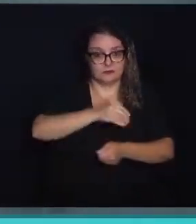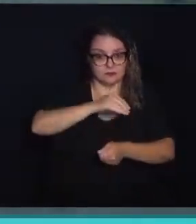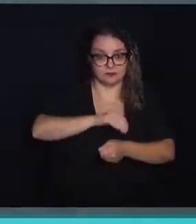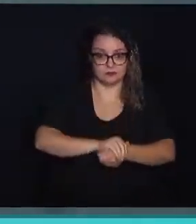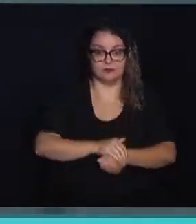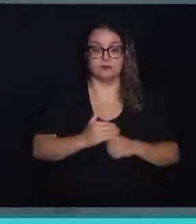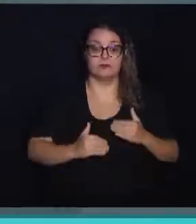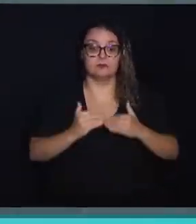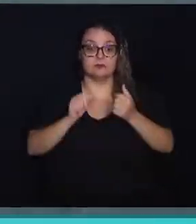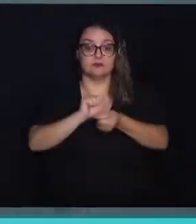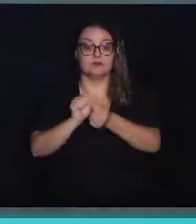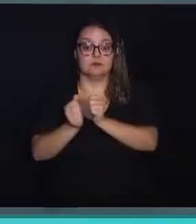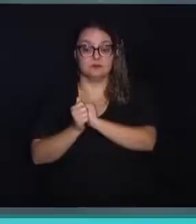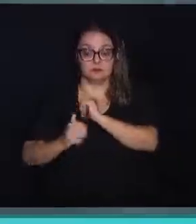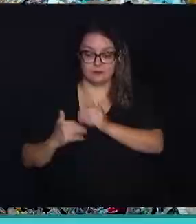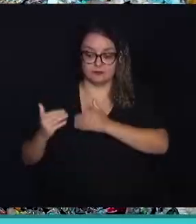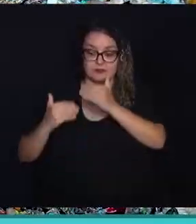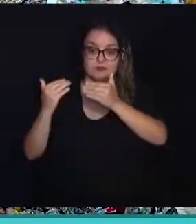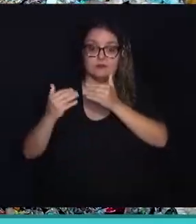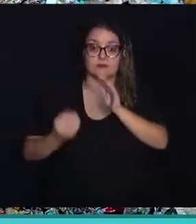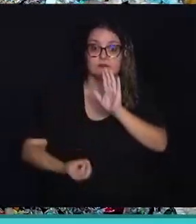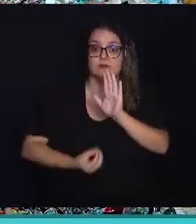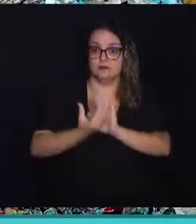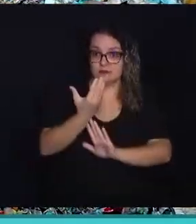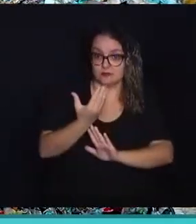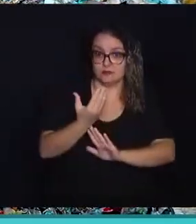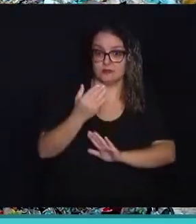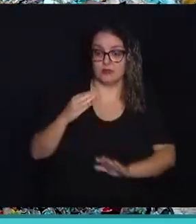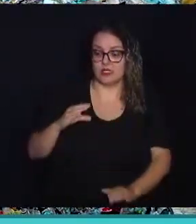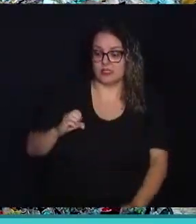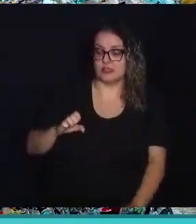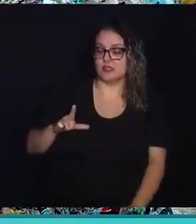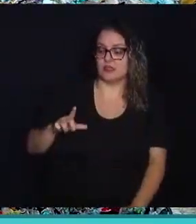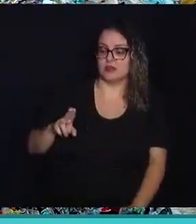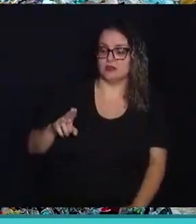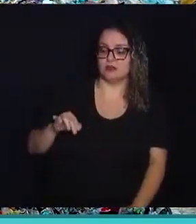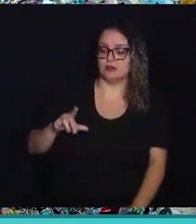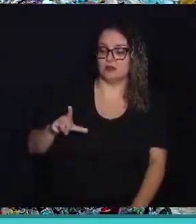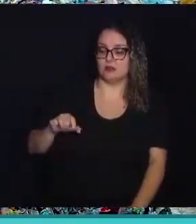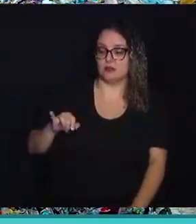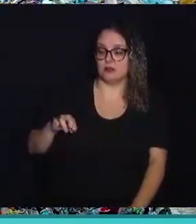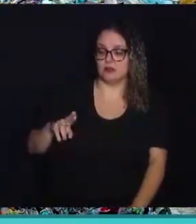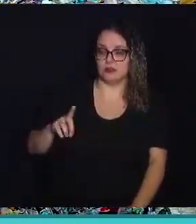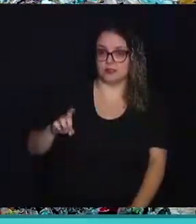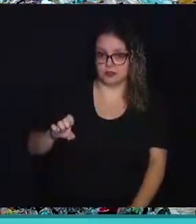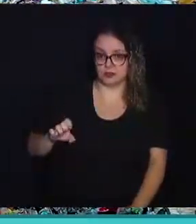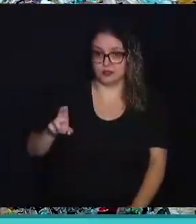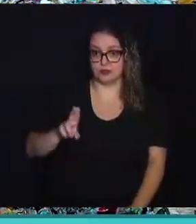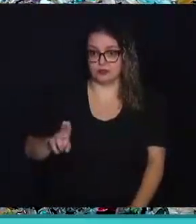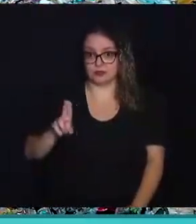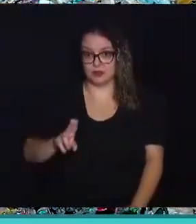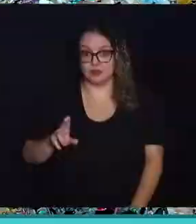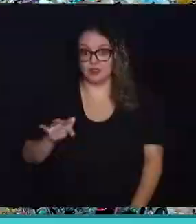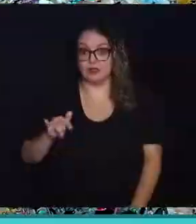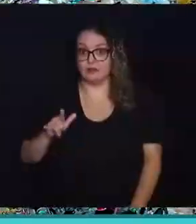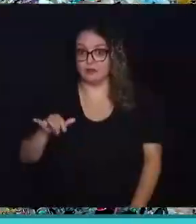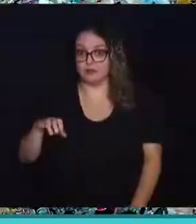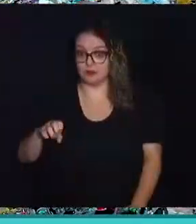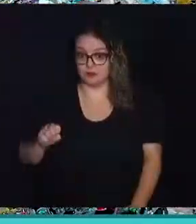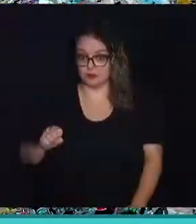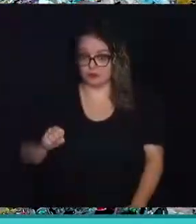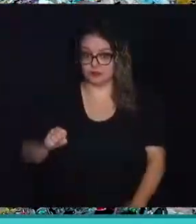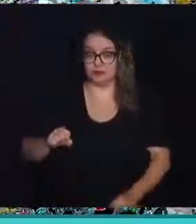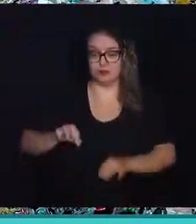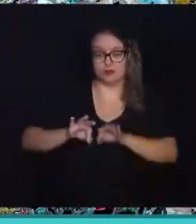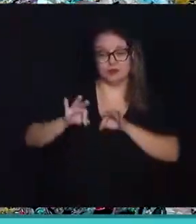Essa invenção foi adotada e desenvolvida por outros, levando à criação do celuloide, mais popularmente usado em